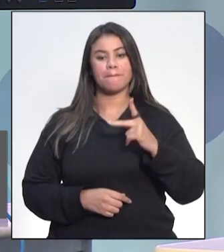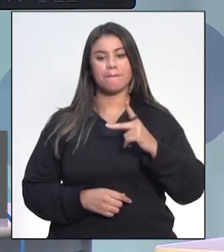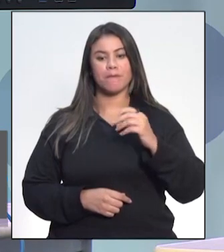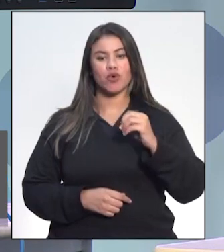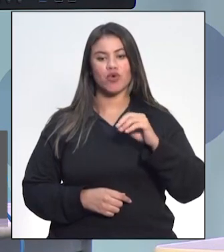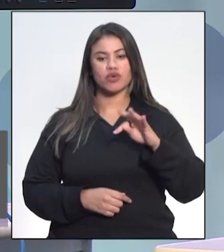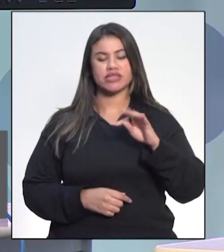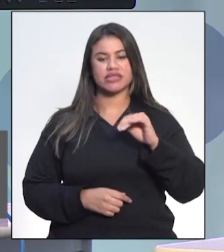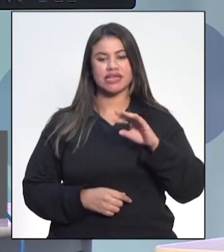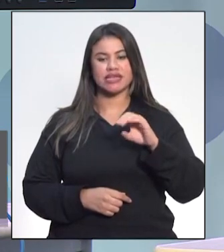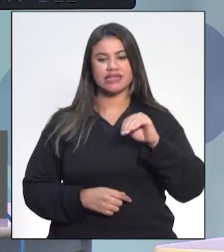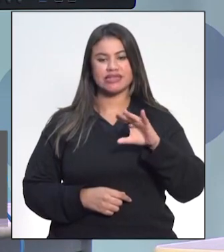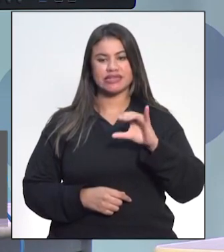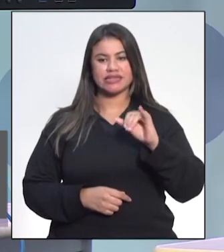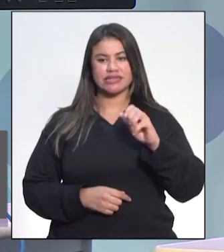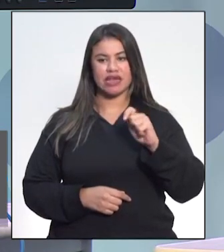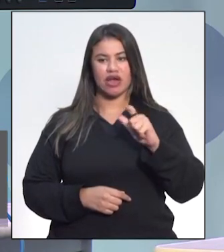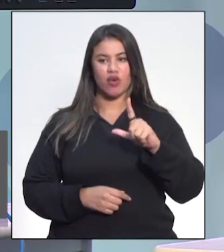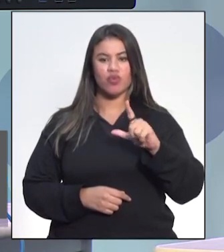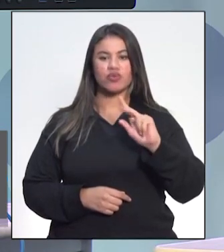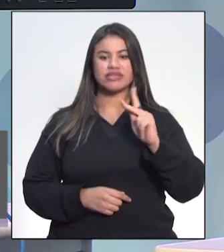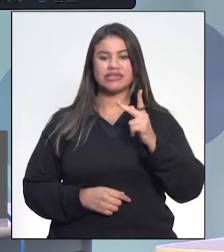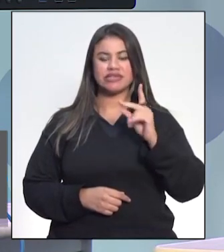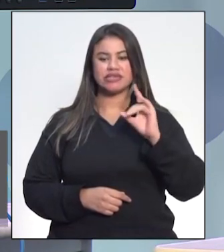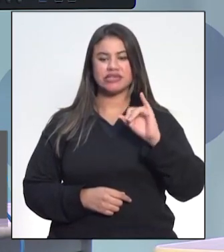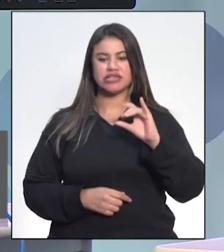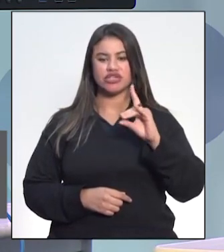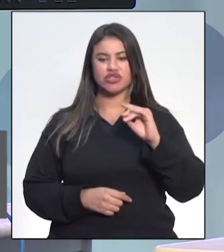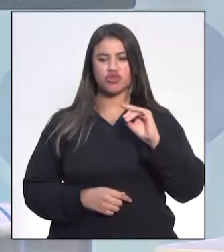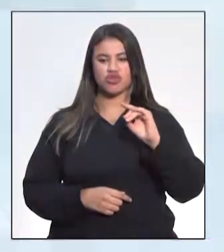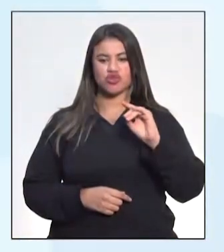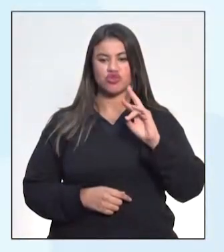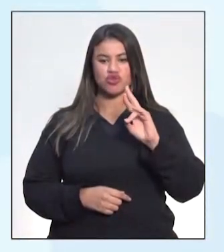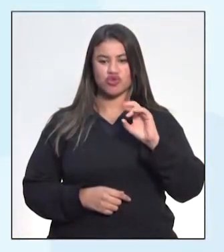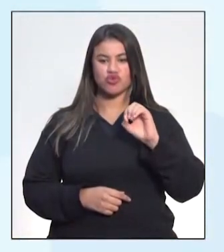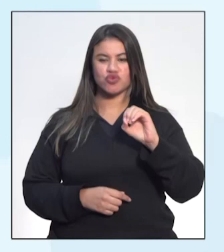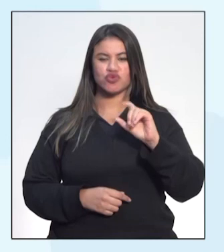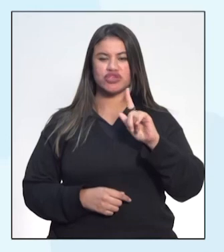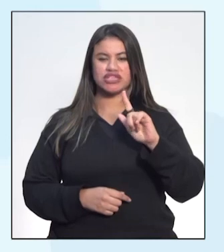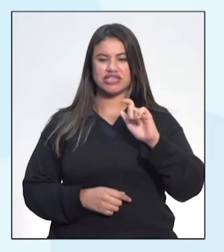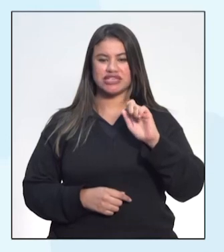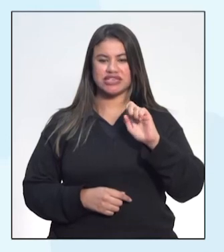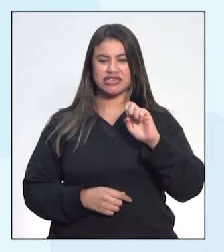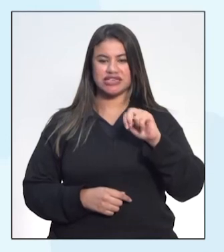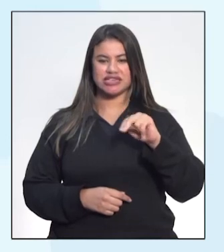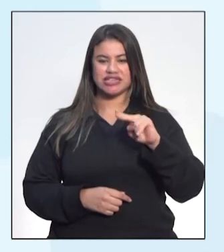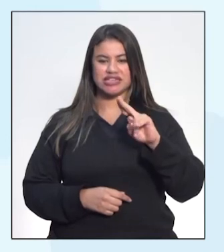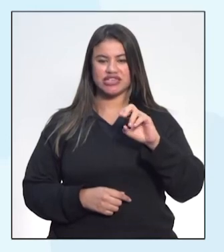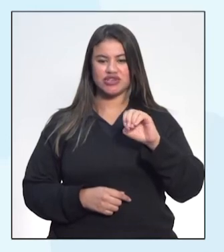vem a ser o potencial hidrogeniônico? Ele é usado para classificar se aquela solução ela